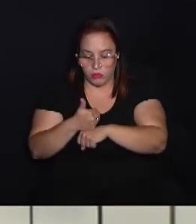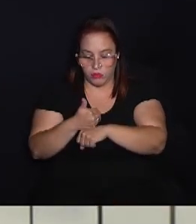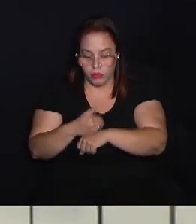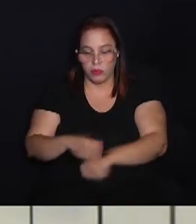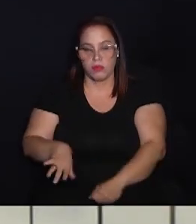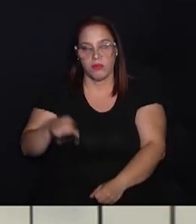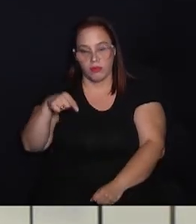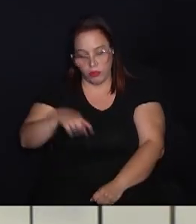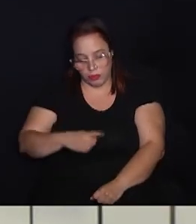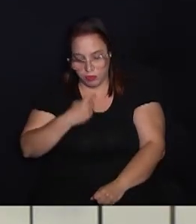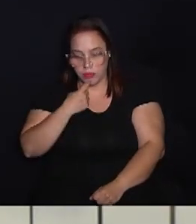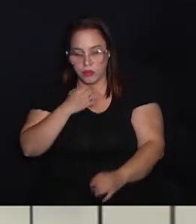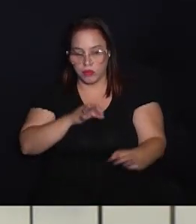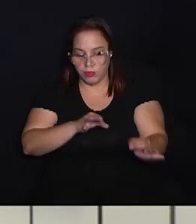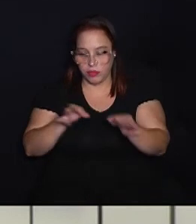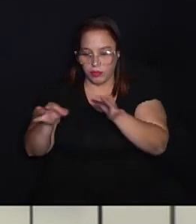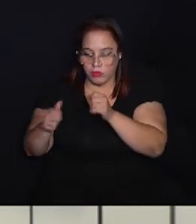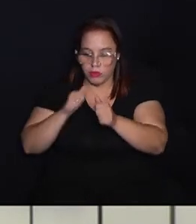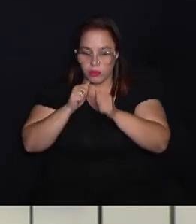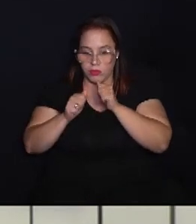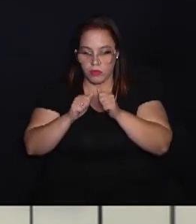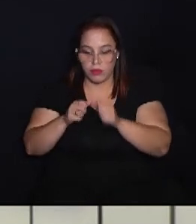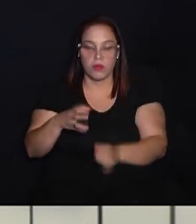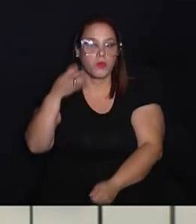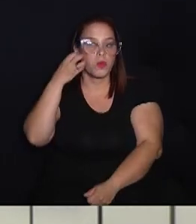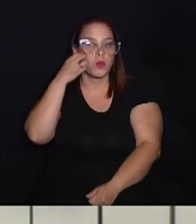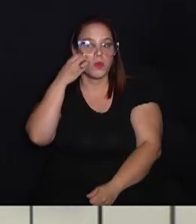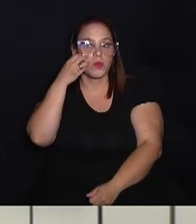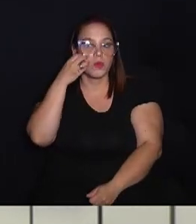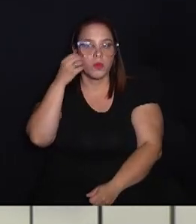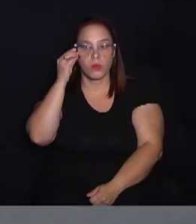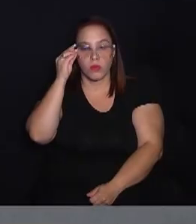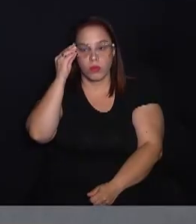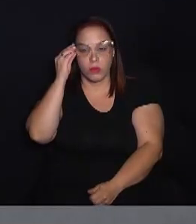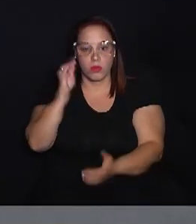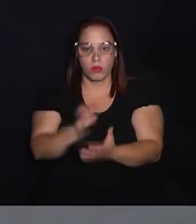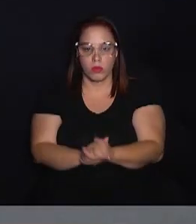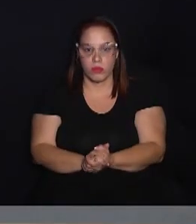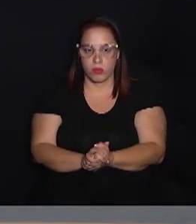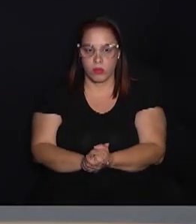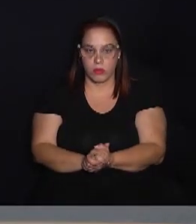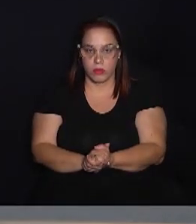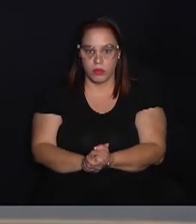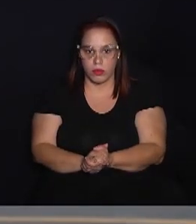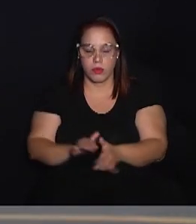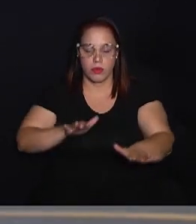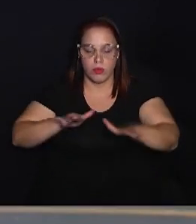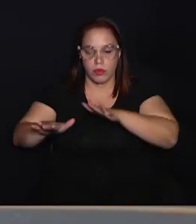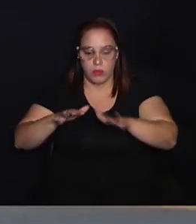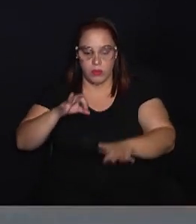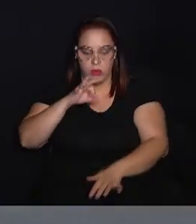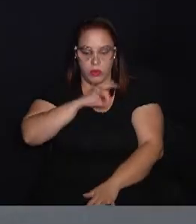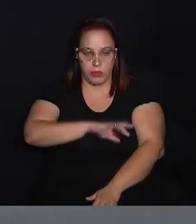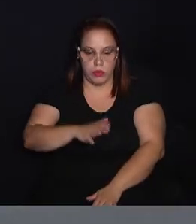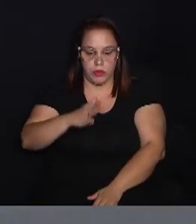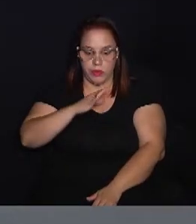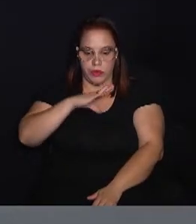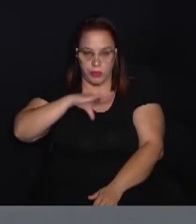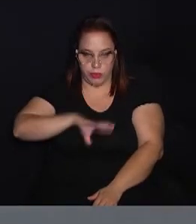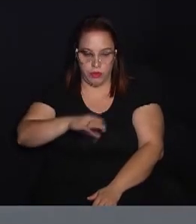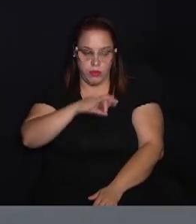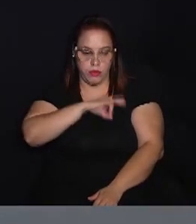Gabriel Castro, neste domingo, dia 6 de outubro, eleições municipais, e aqui na TV Câmara as pessoas ficam,